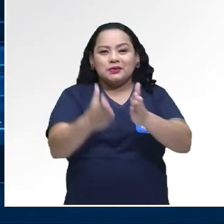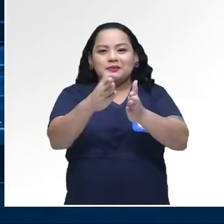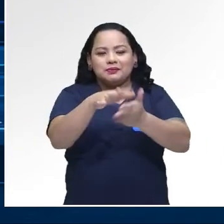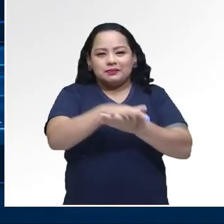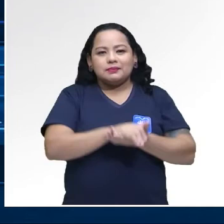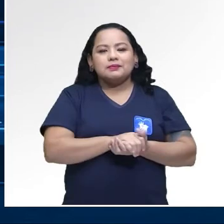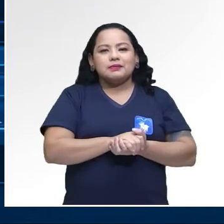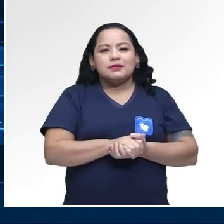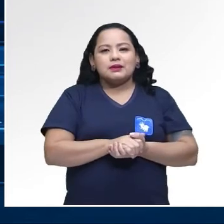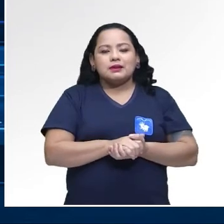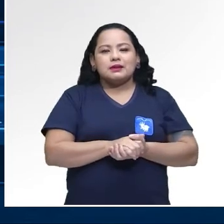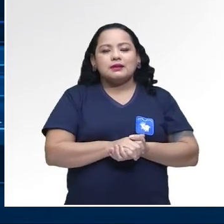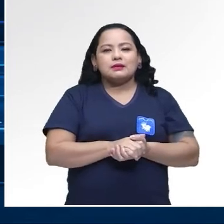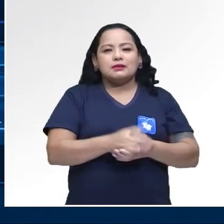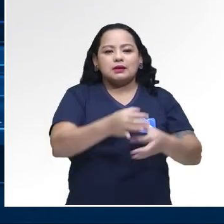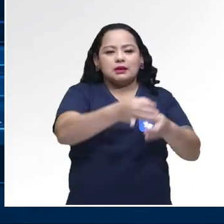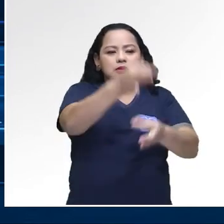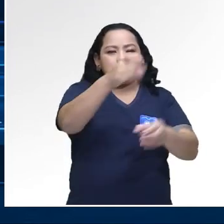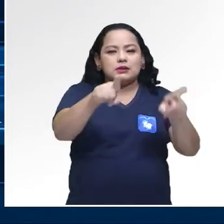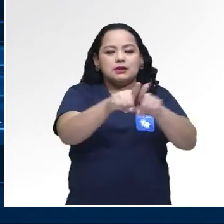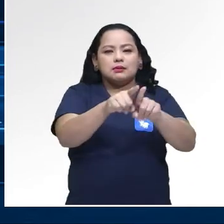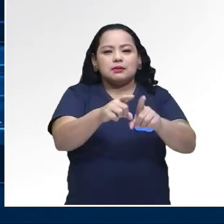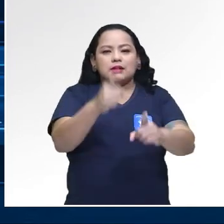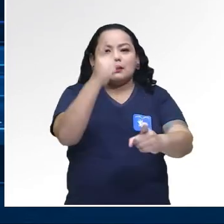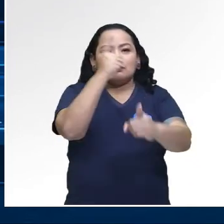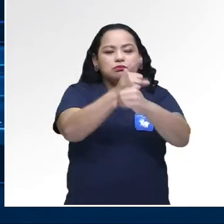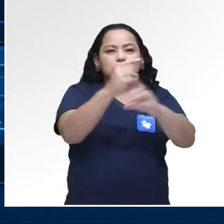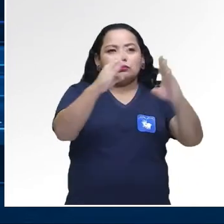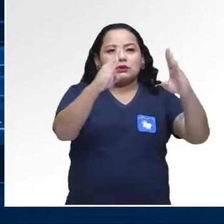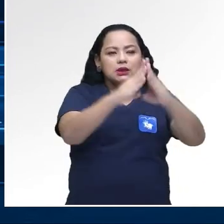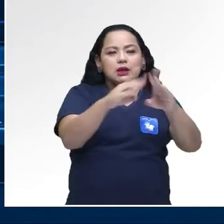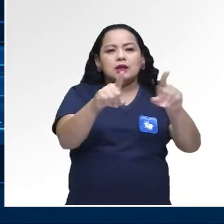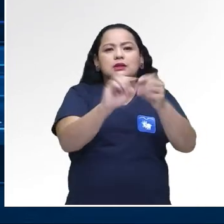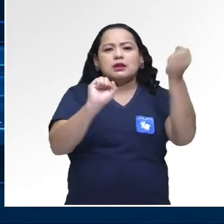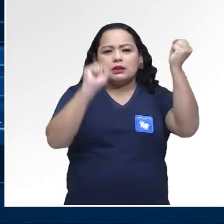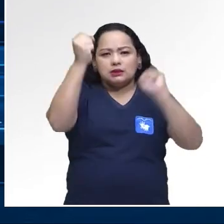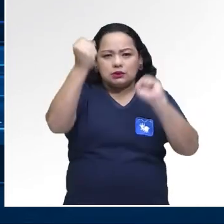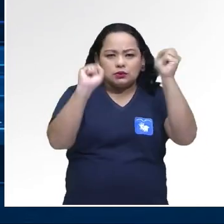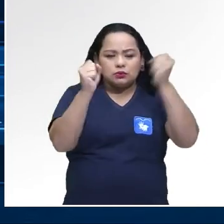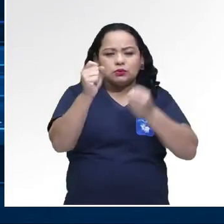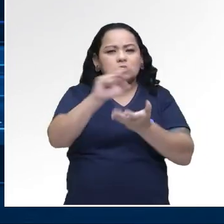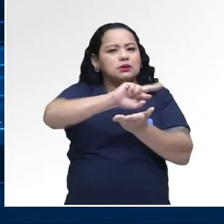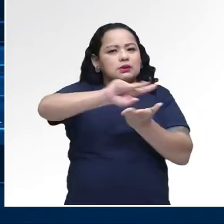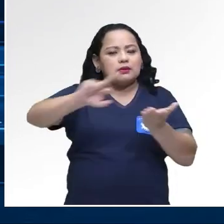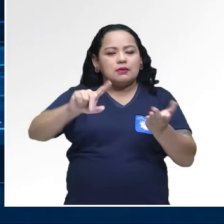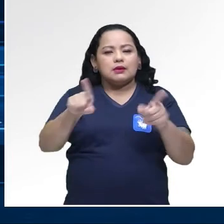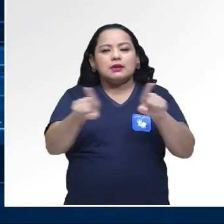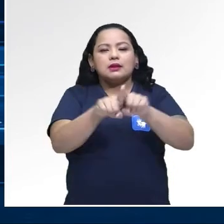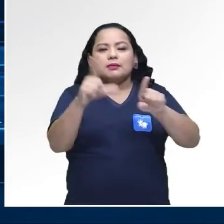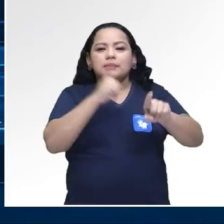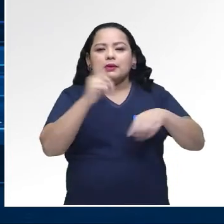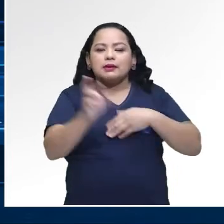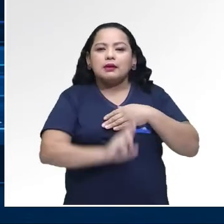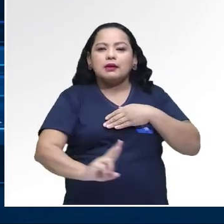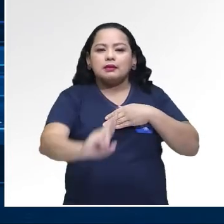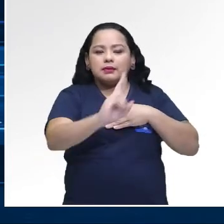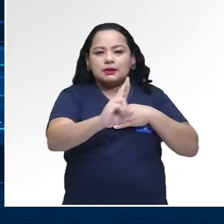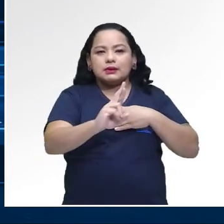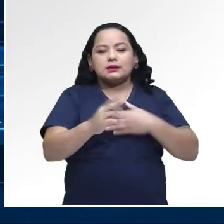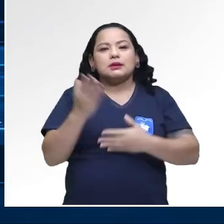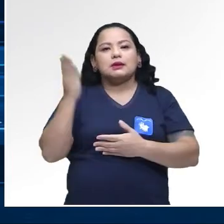essas torres, né, e são levados também até casas, indústrias, entre outros. Tá? Então, aqui é a representação da